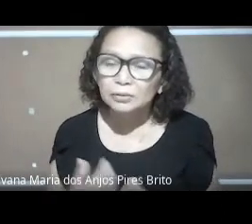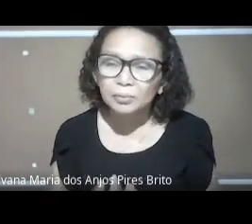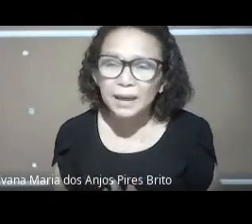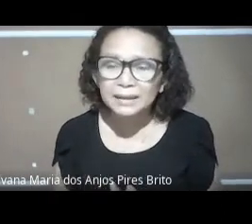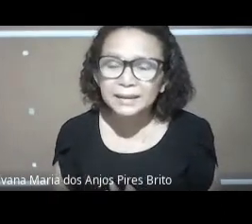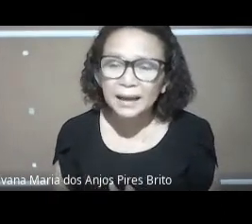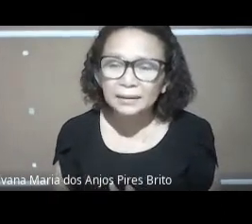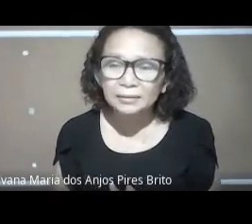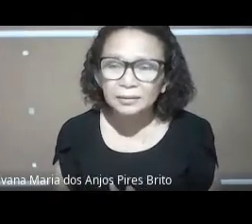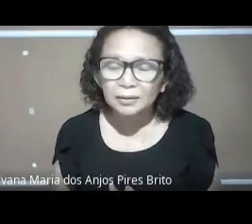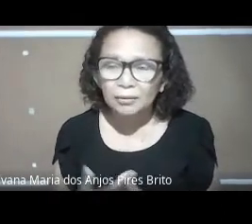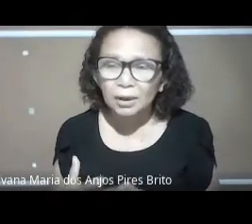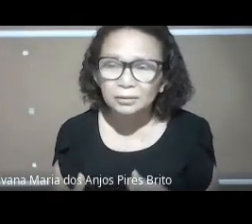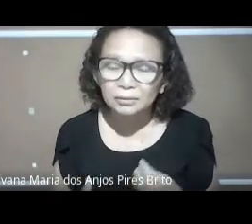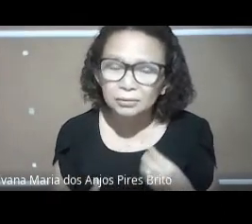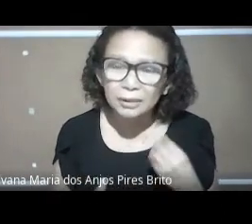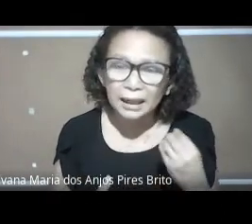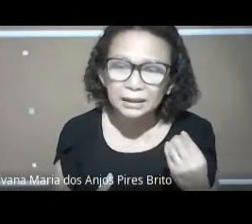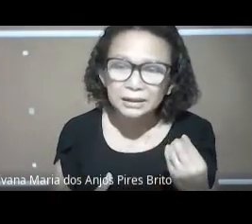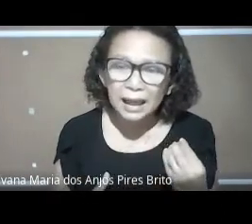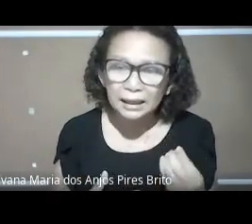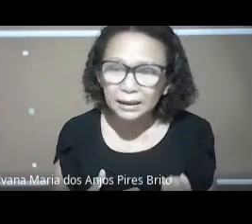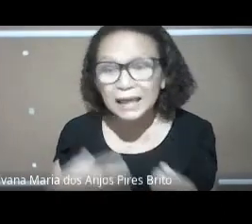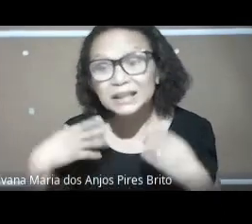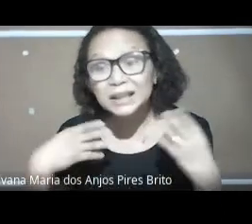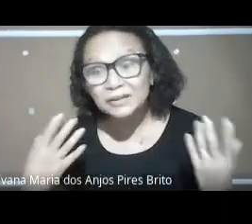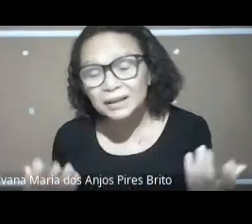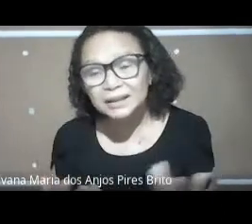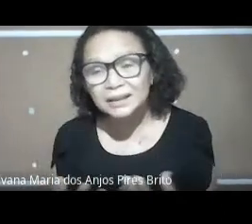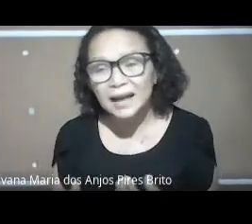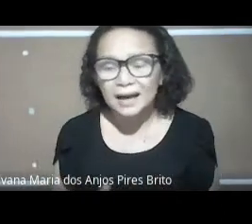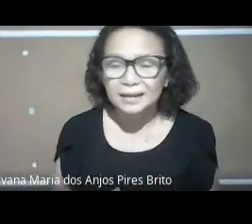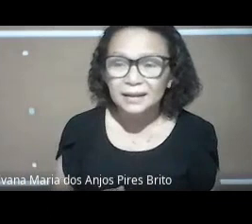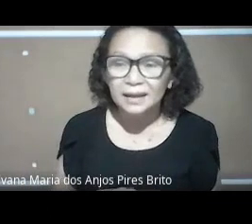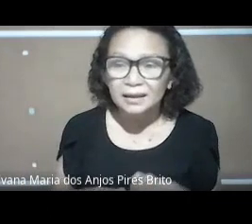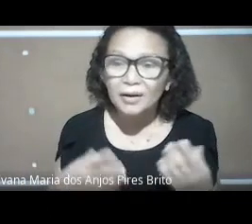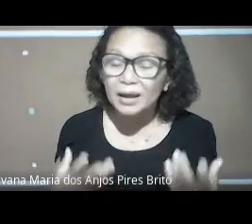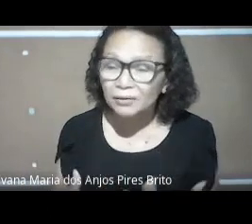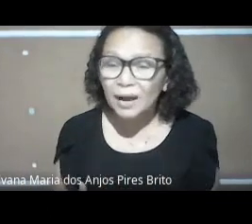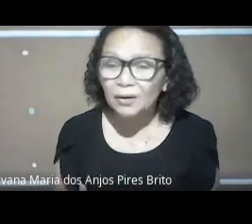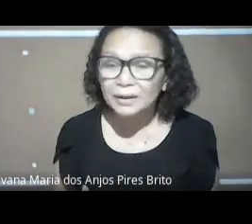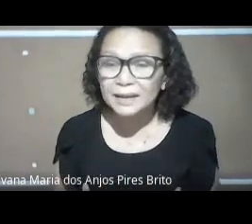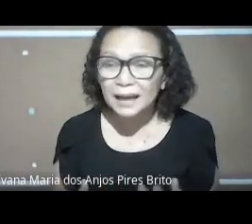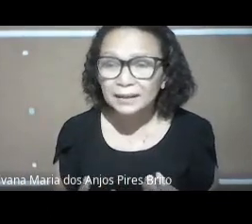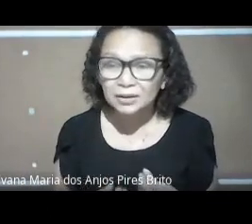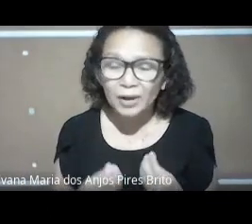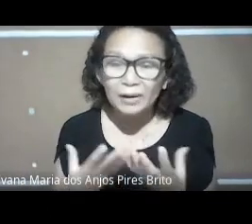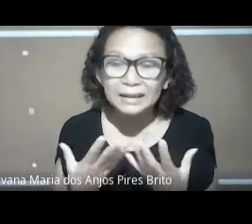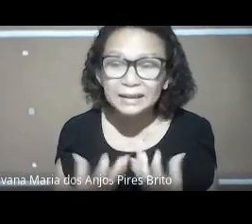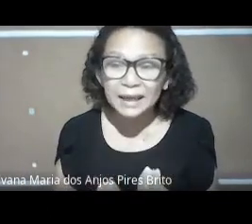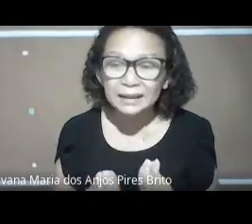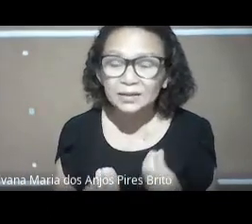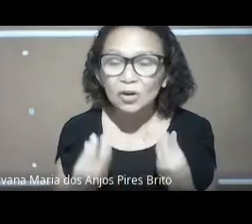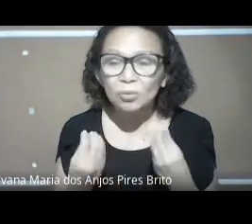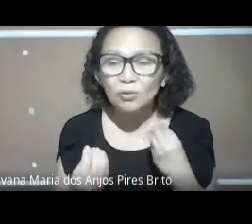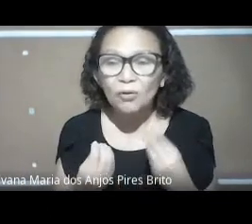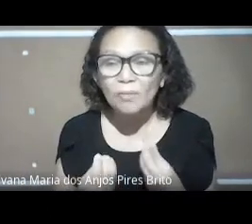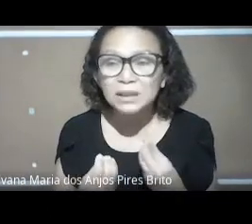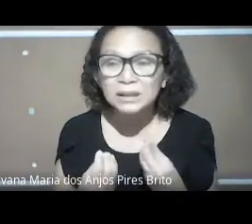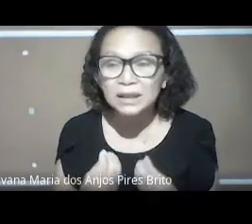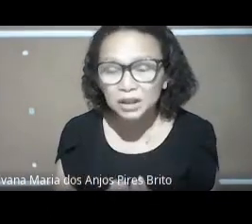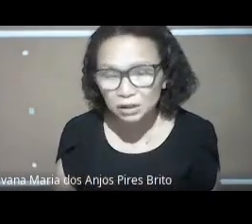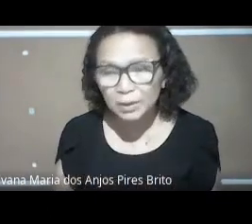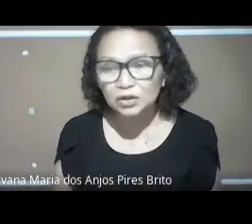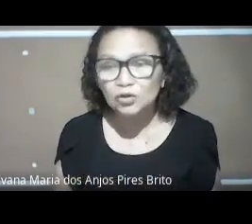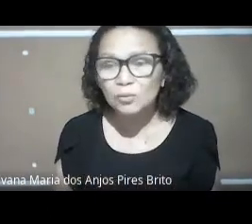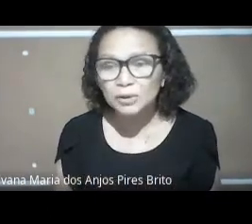curativo, no passado, quando as línguas de sinais não eram valorizadas, não eram aceitas como